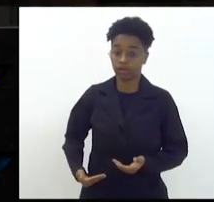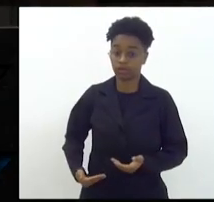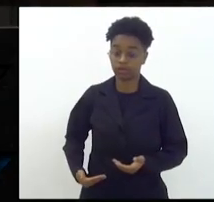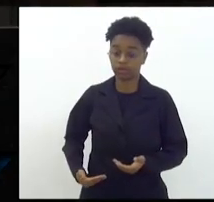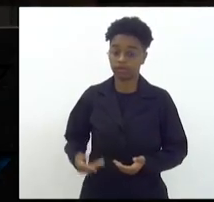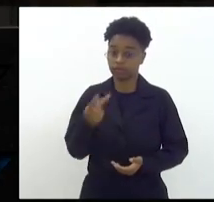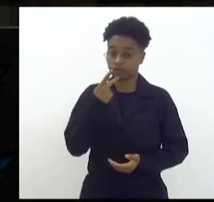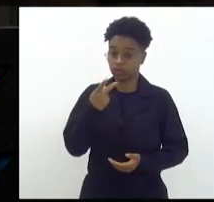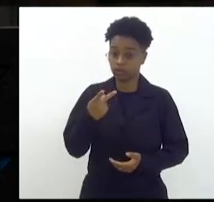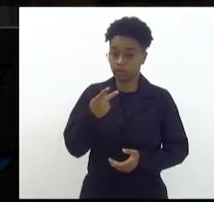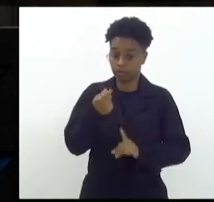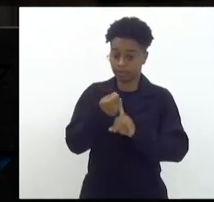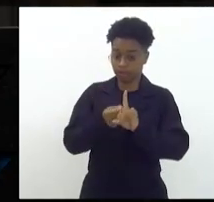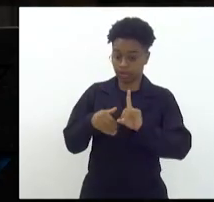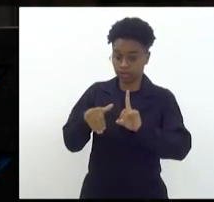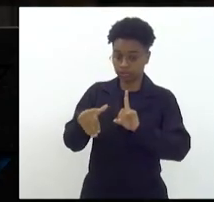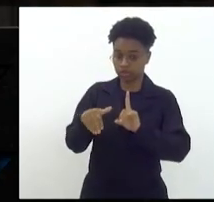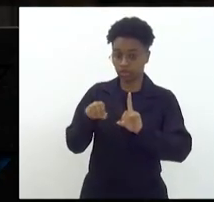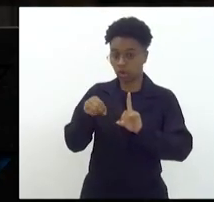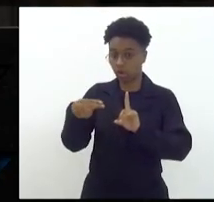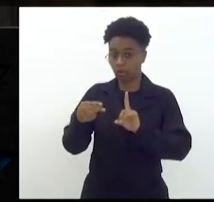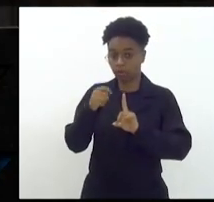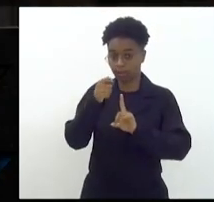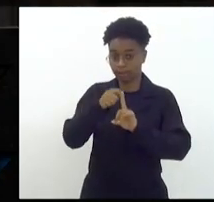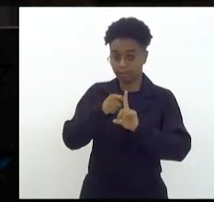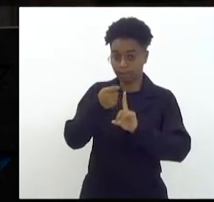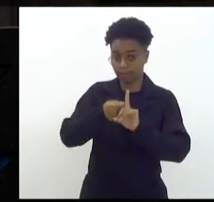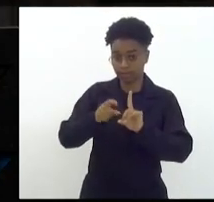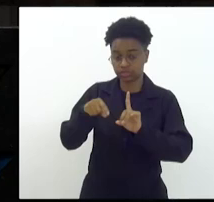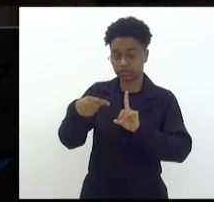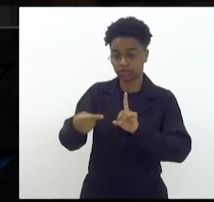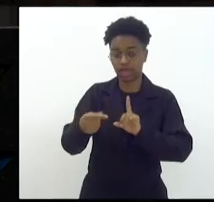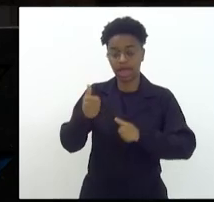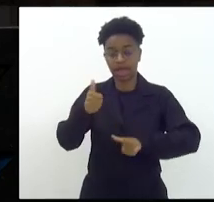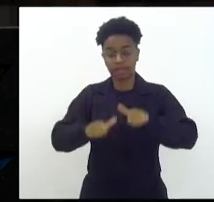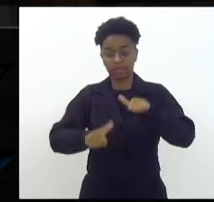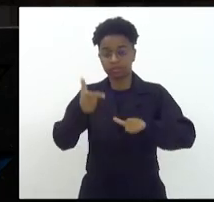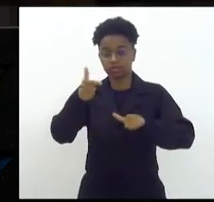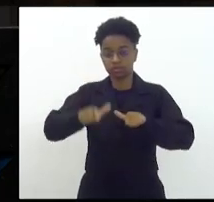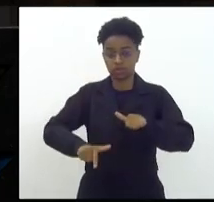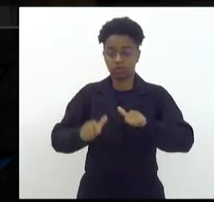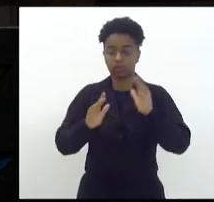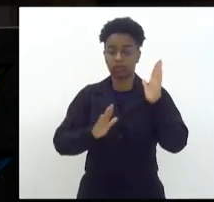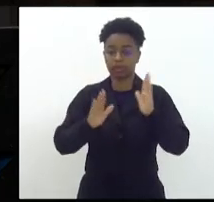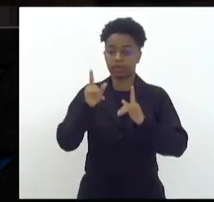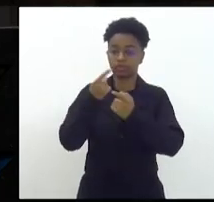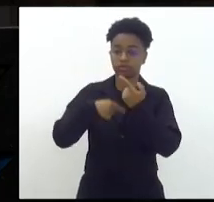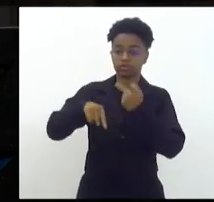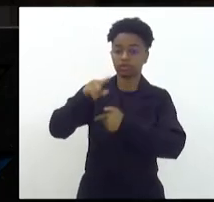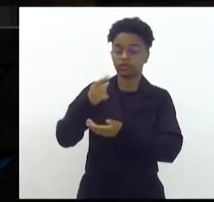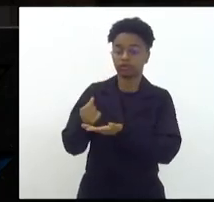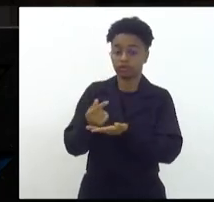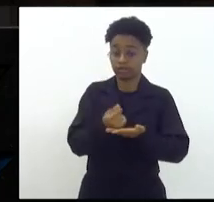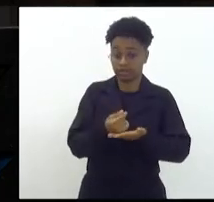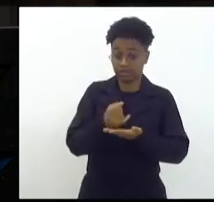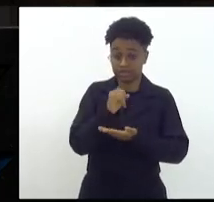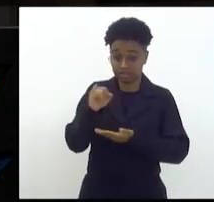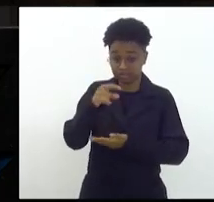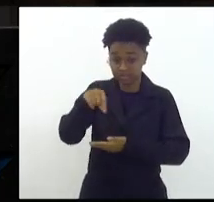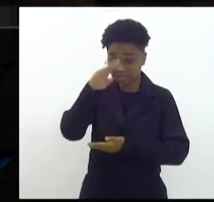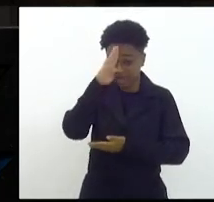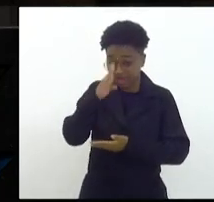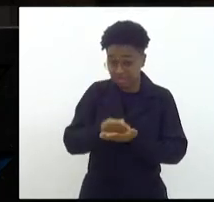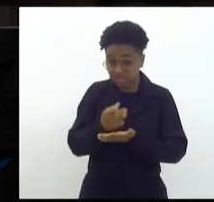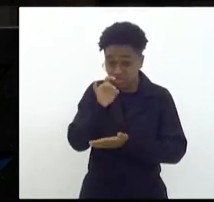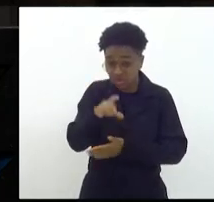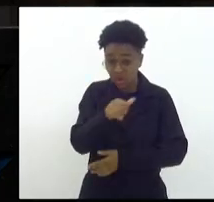ou mês que vem a revisão do regime de recuperação fiscal que engana-se quem acha que é só para o Rio